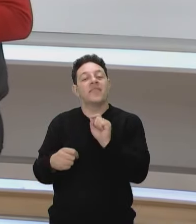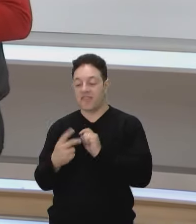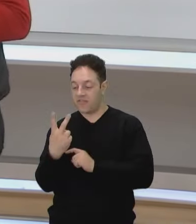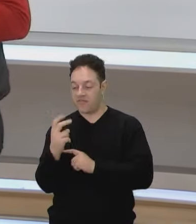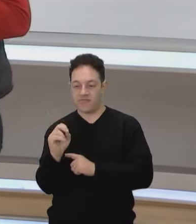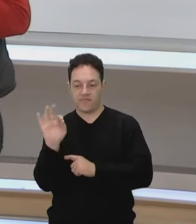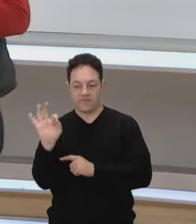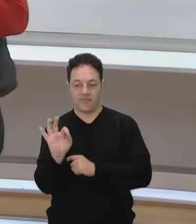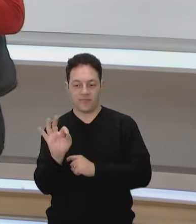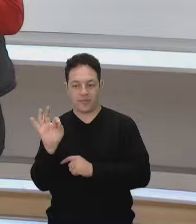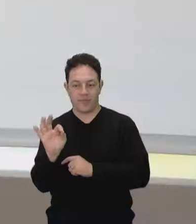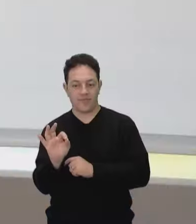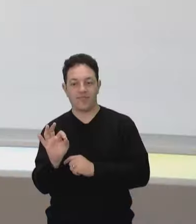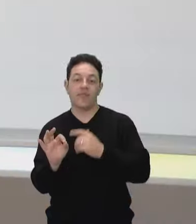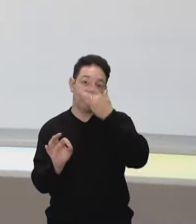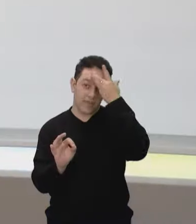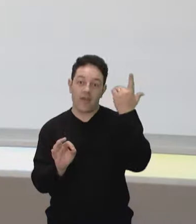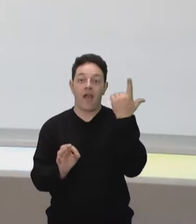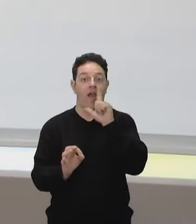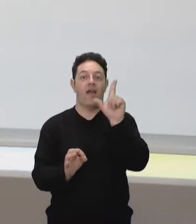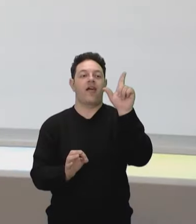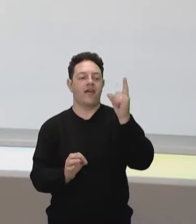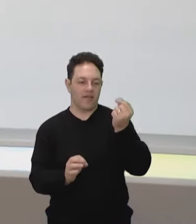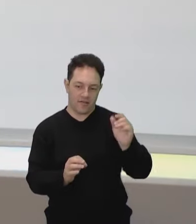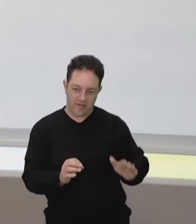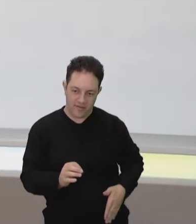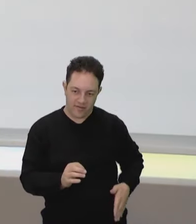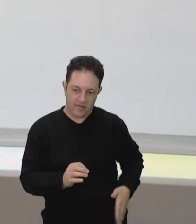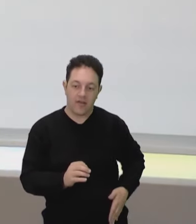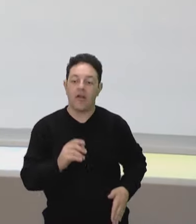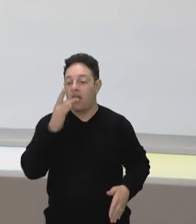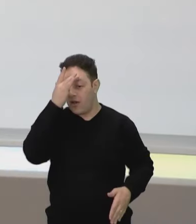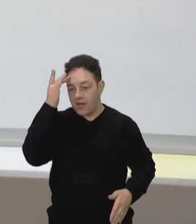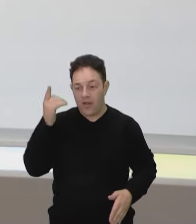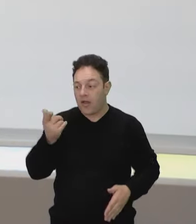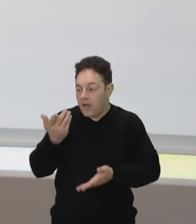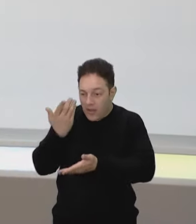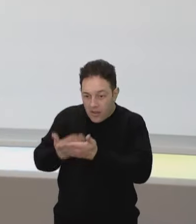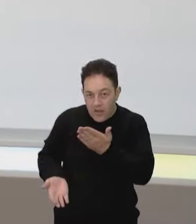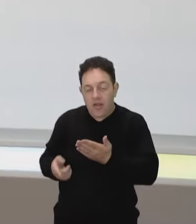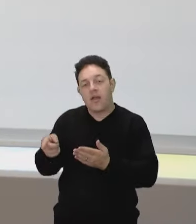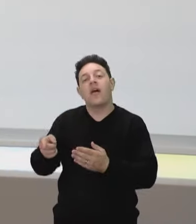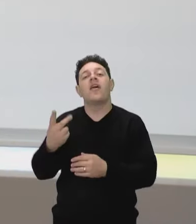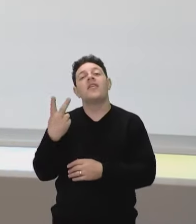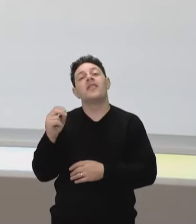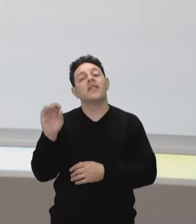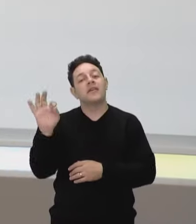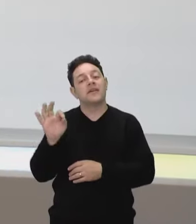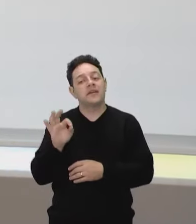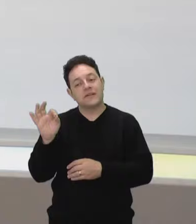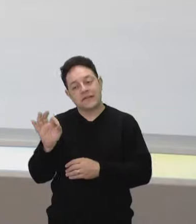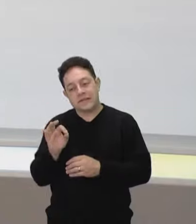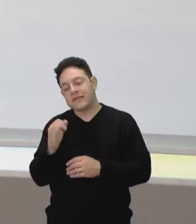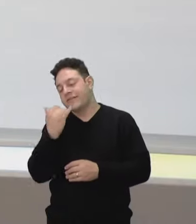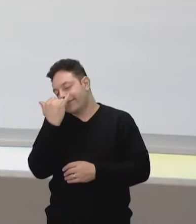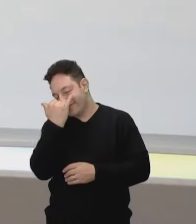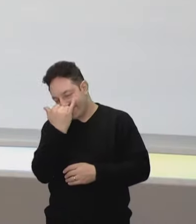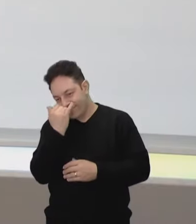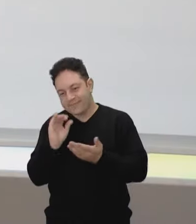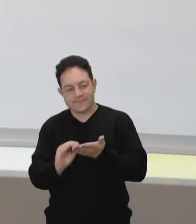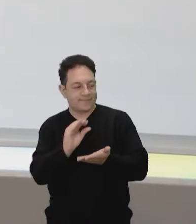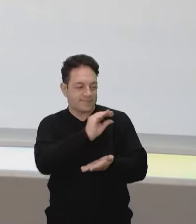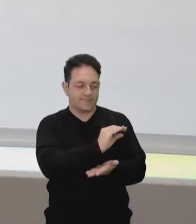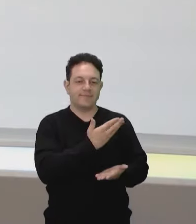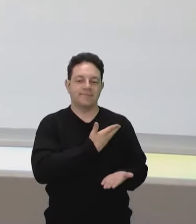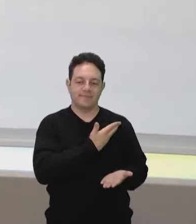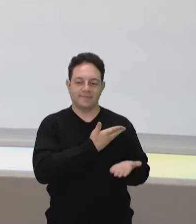valor. Então quem ganhou, ganhou e ficou com aquele saldo todo, e quem perdeu ia dar 20% ainda do que tinha para o